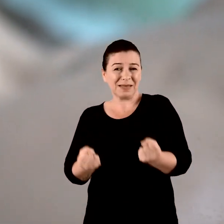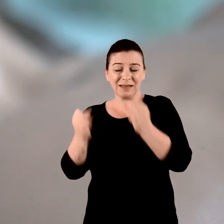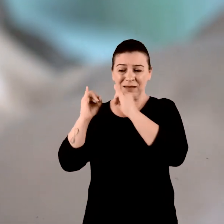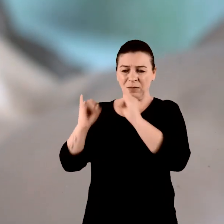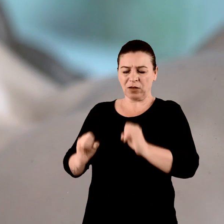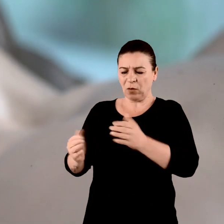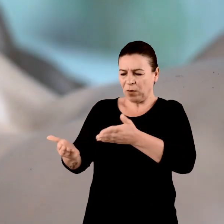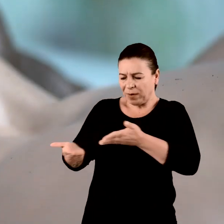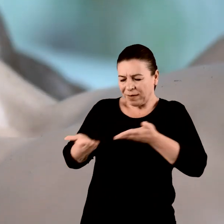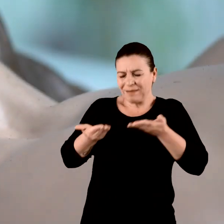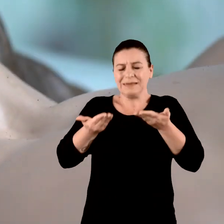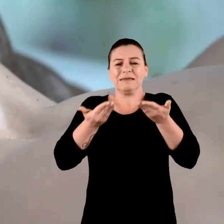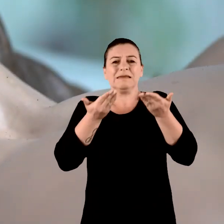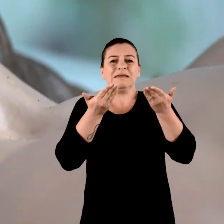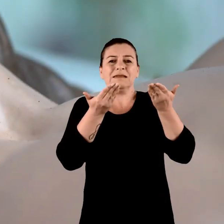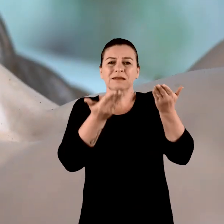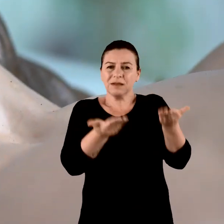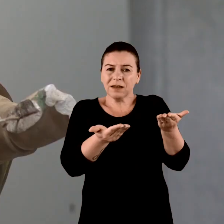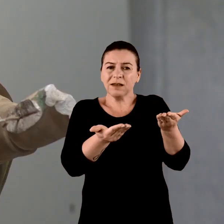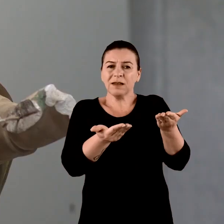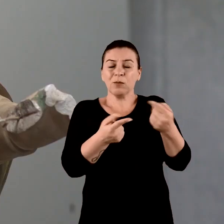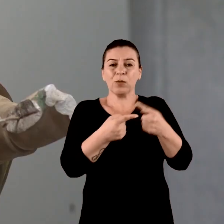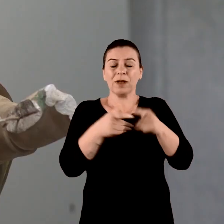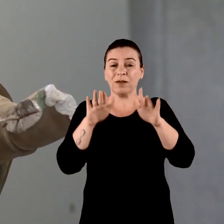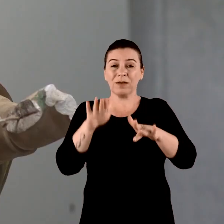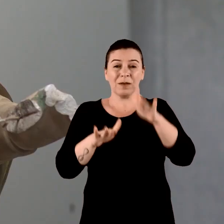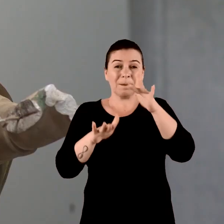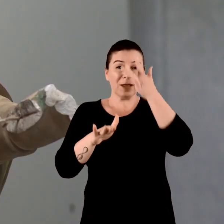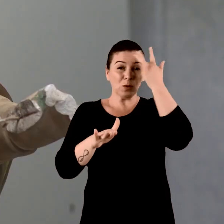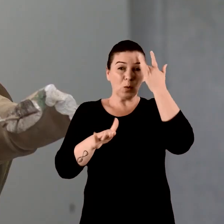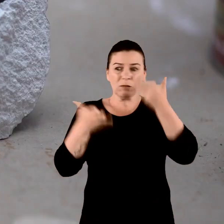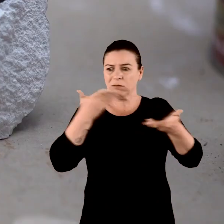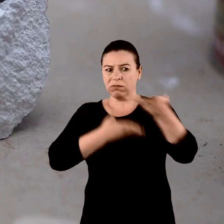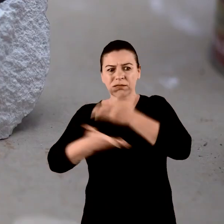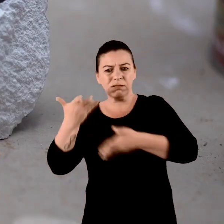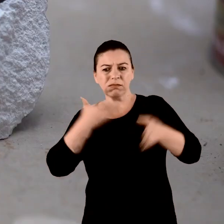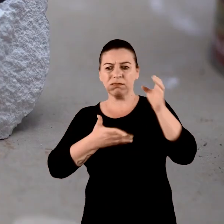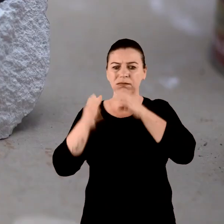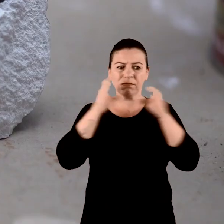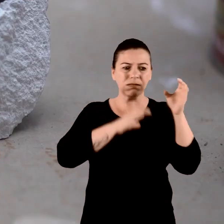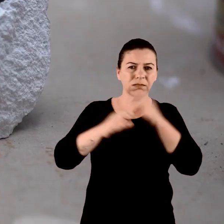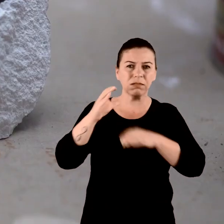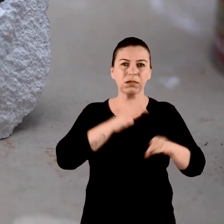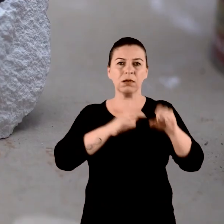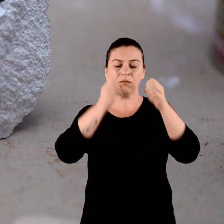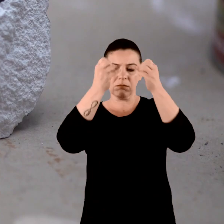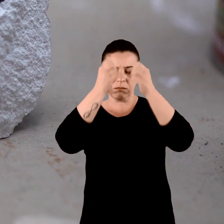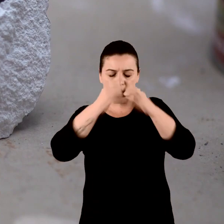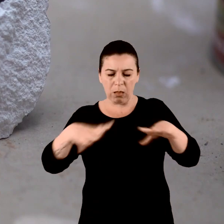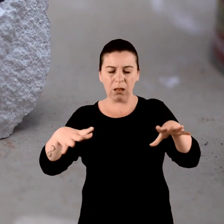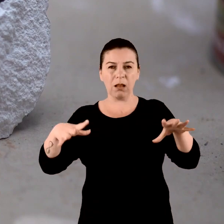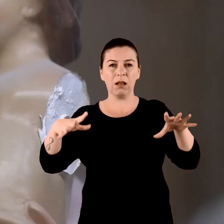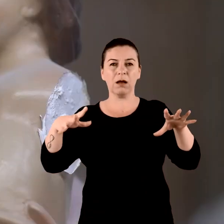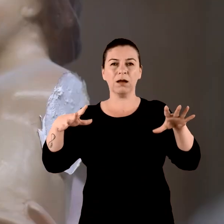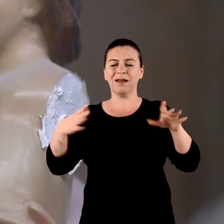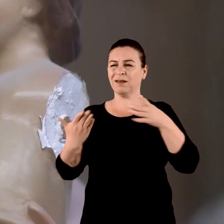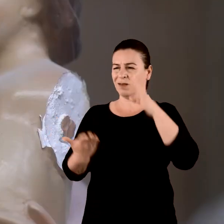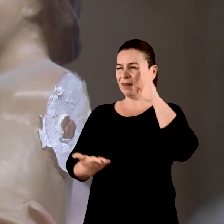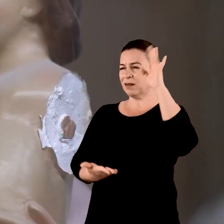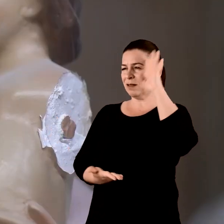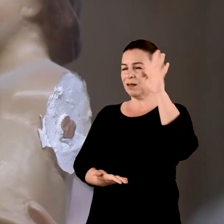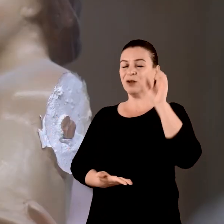peças pesadas, não erguei aquela peça, sabe? A pessoa está envolvida com a festa, quer fazer tudo muito rápido, a peça